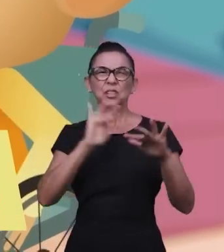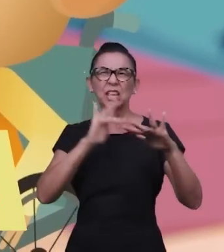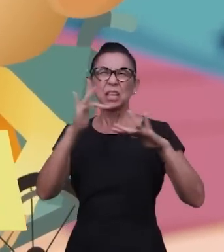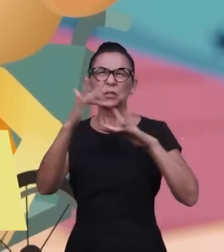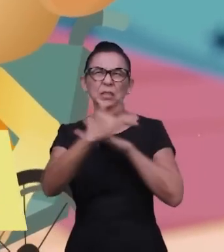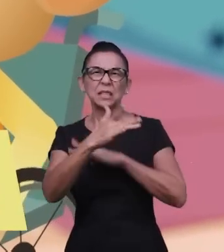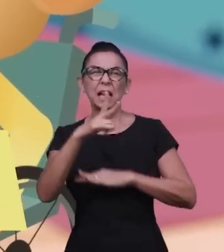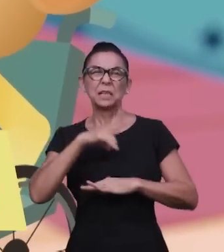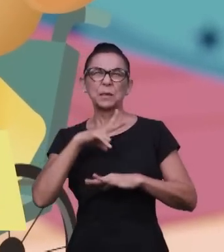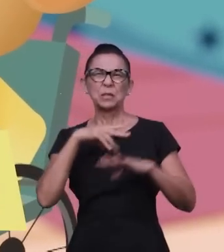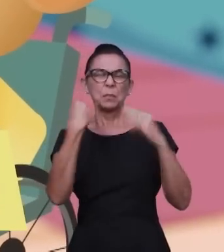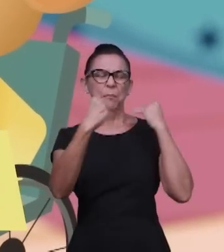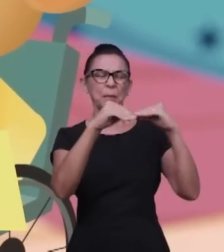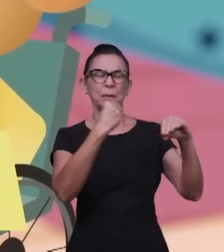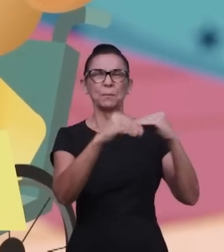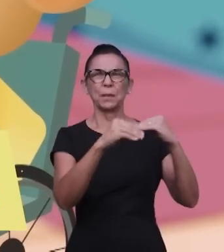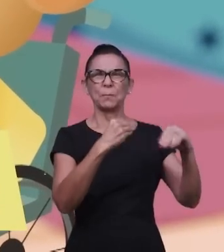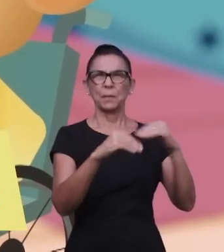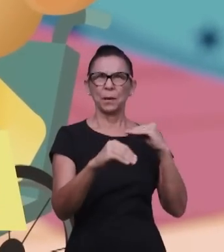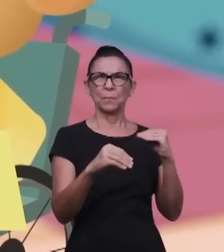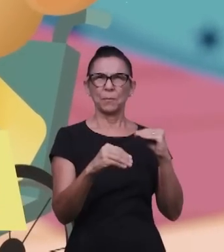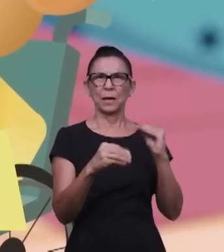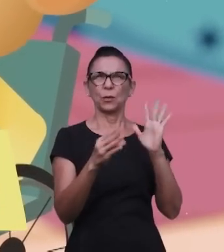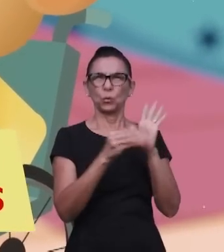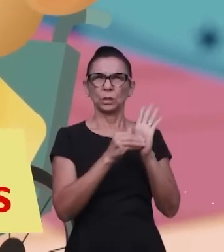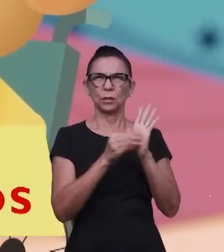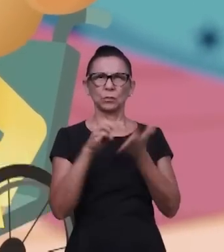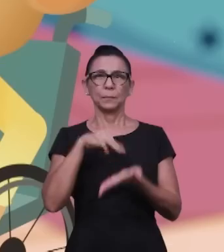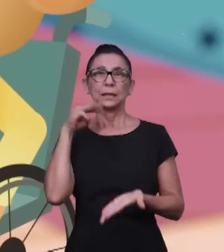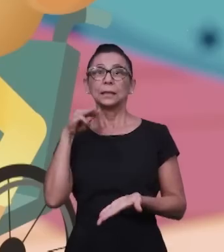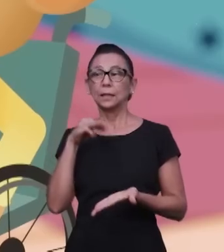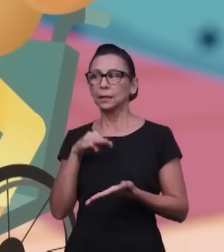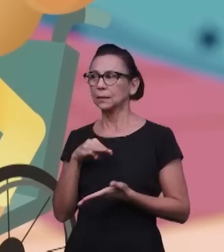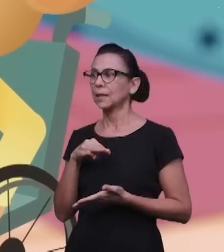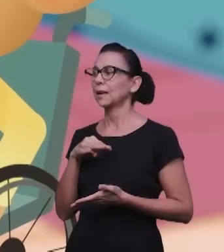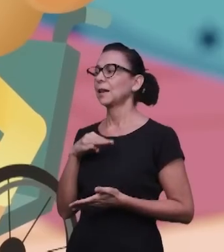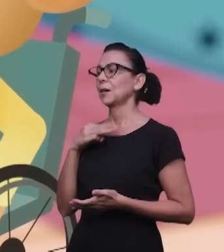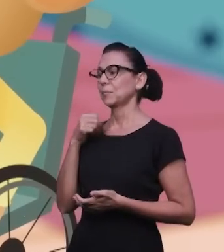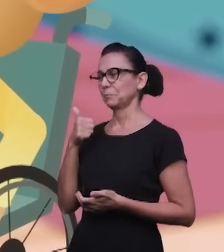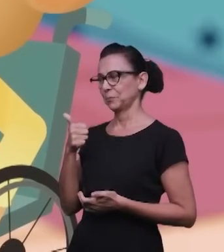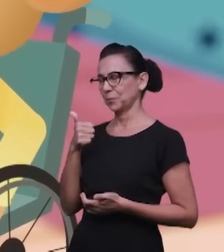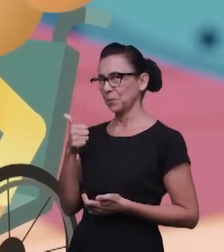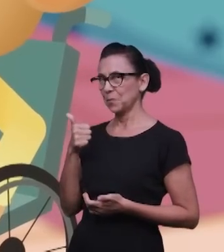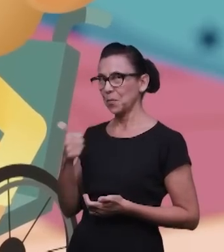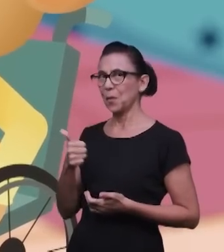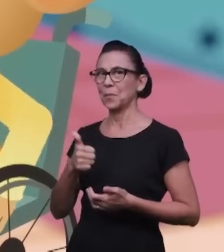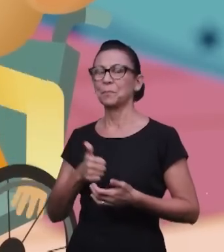glória do Senhor. Amém, Guga! A paz do Senhor Jesus, irmãos. Até a próxima!